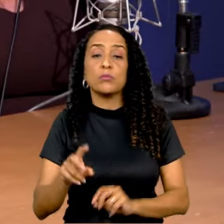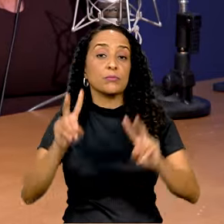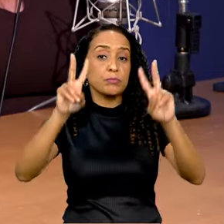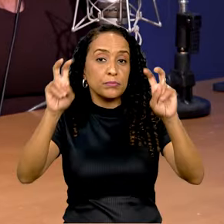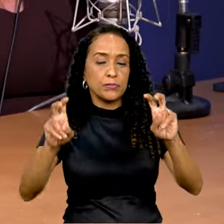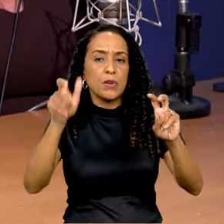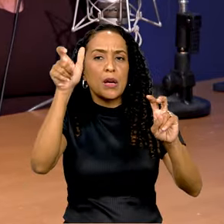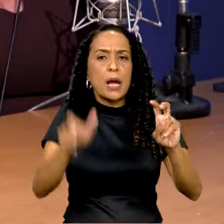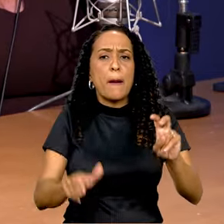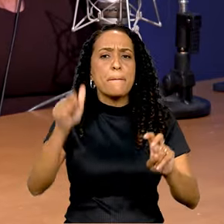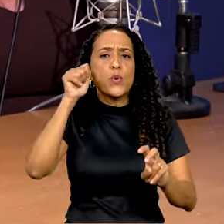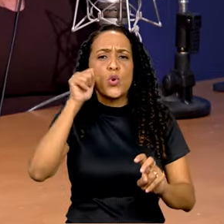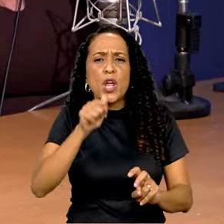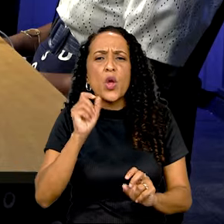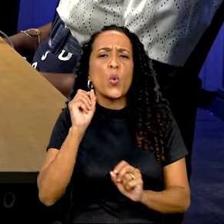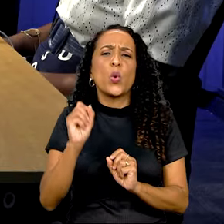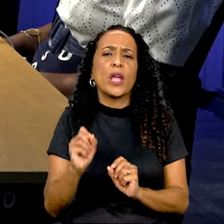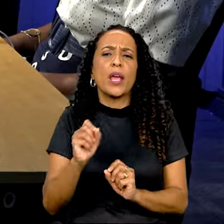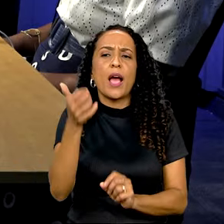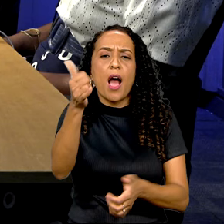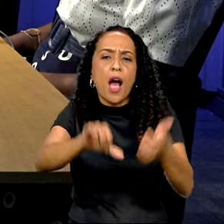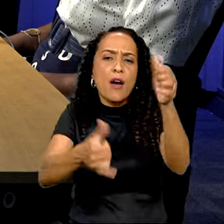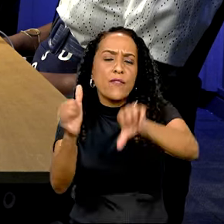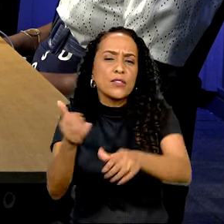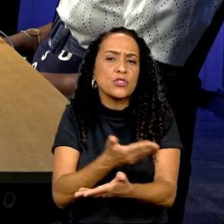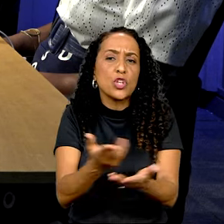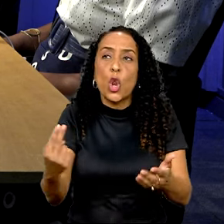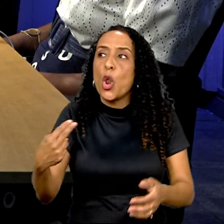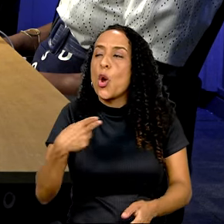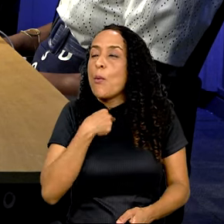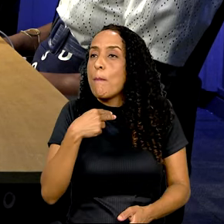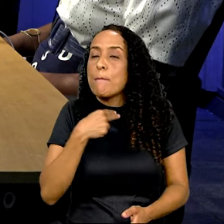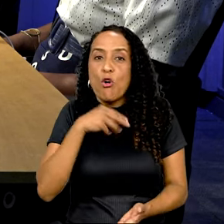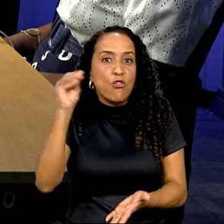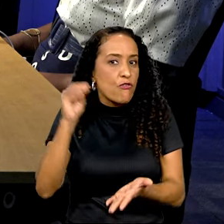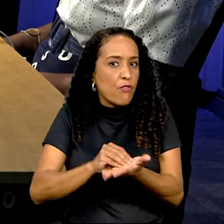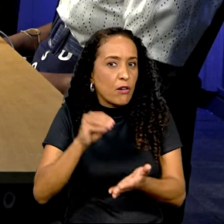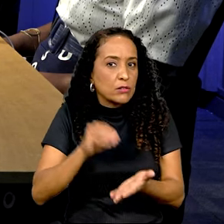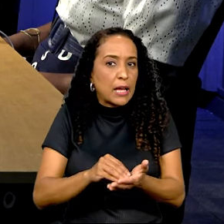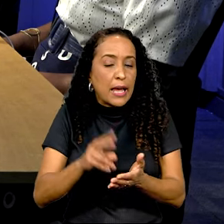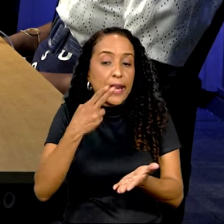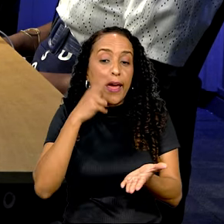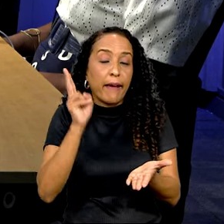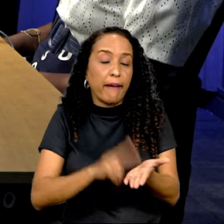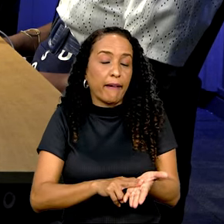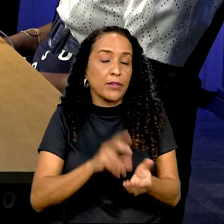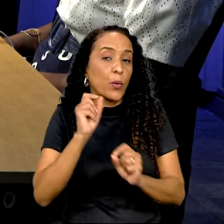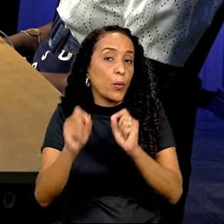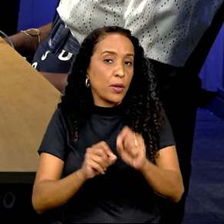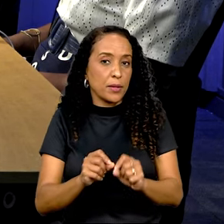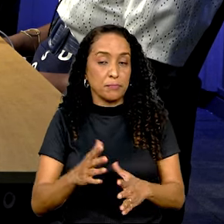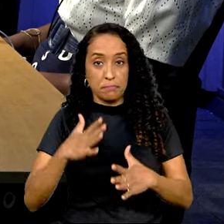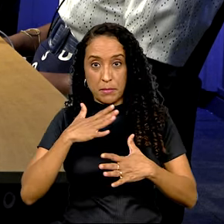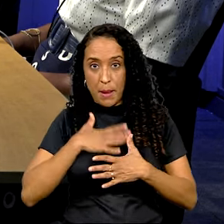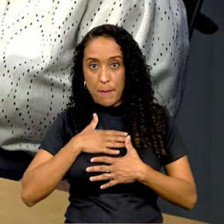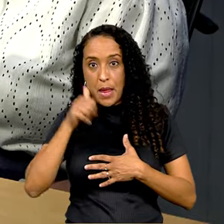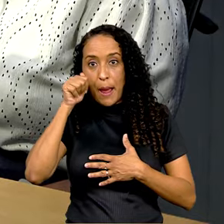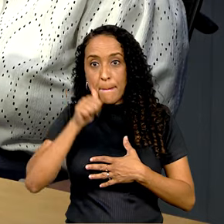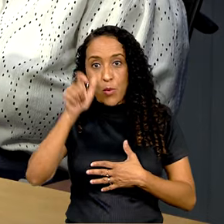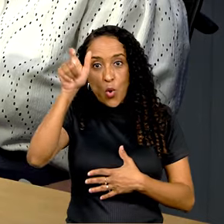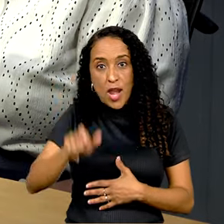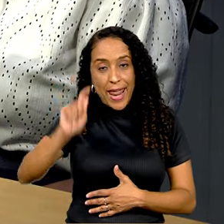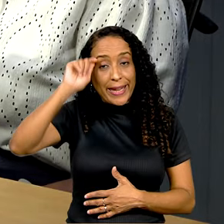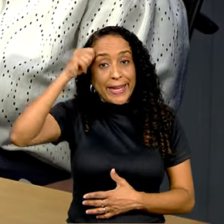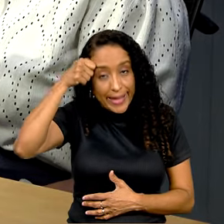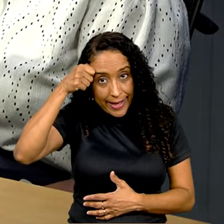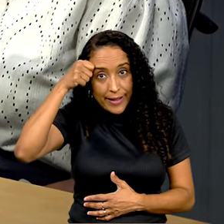tema mulheres O que é que na avaliação de vocês não pode faltar nessa carta bem para mim é mulher